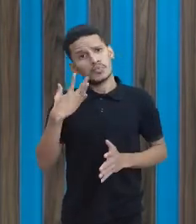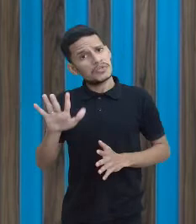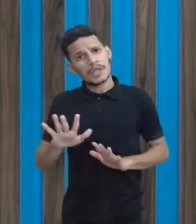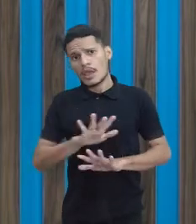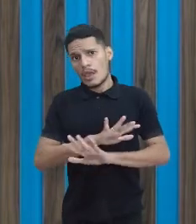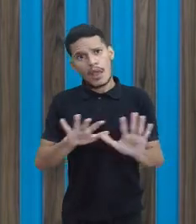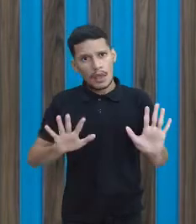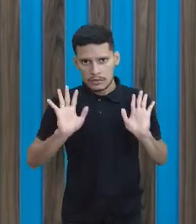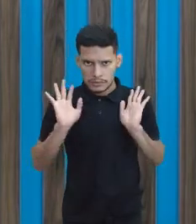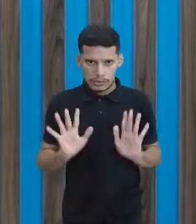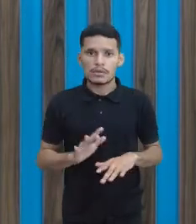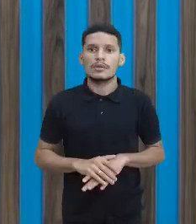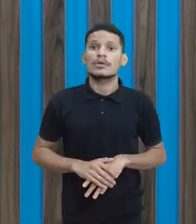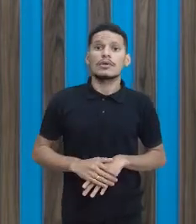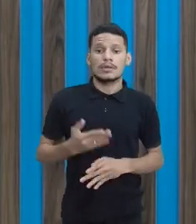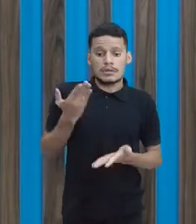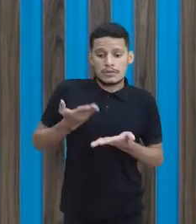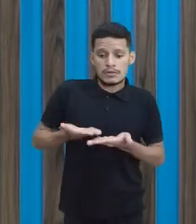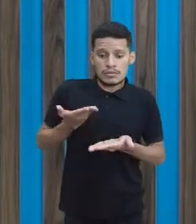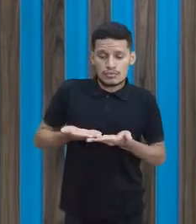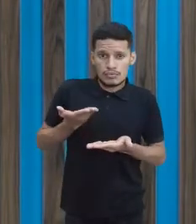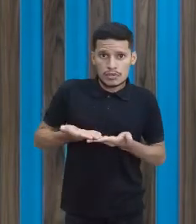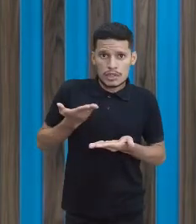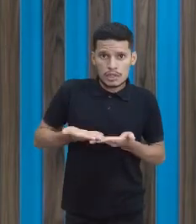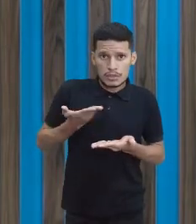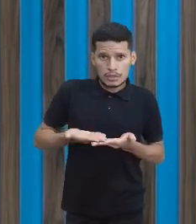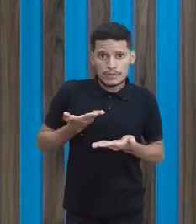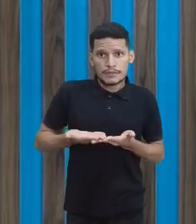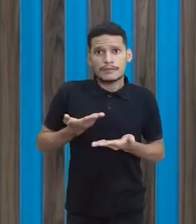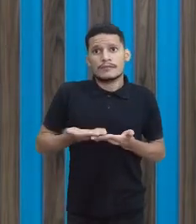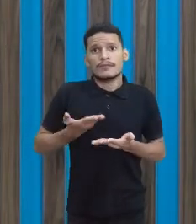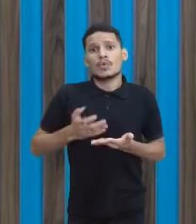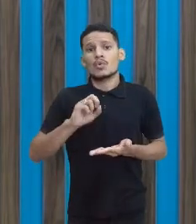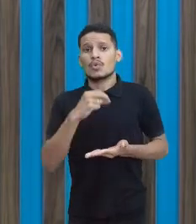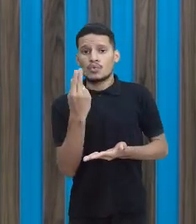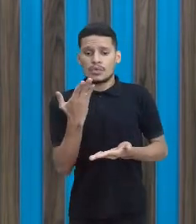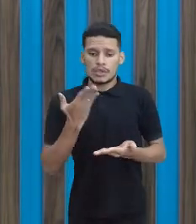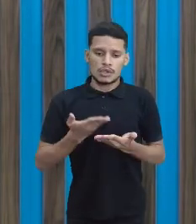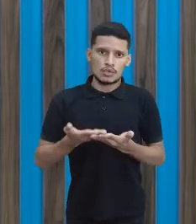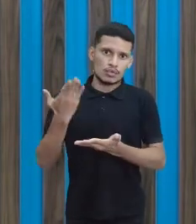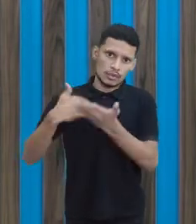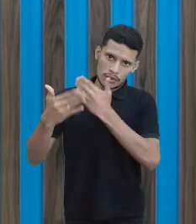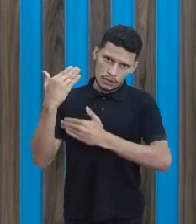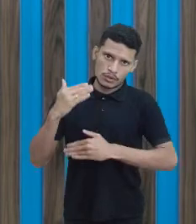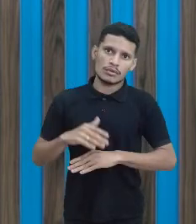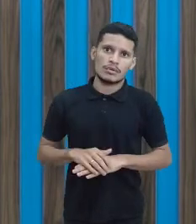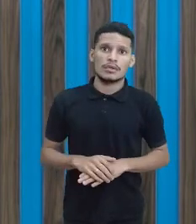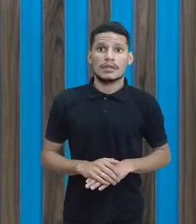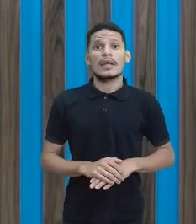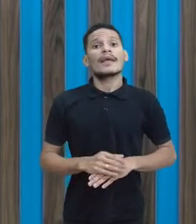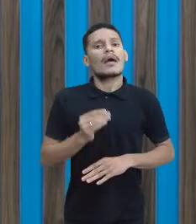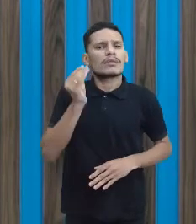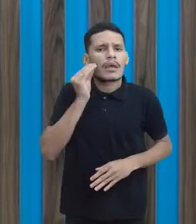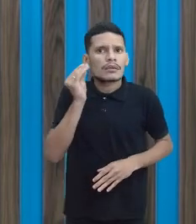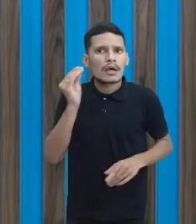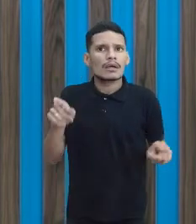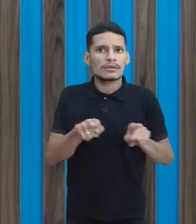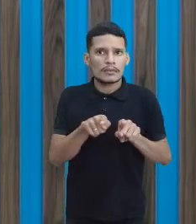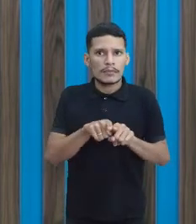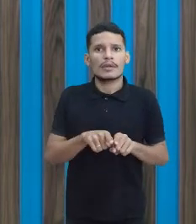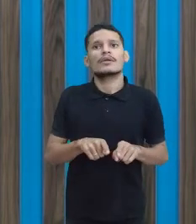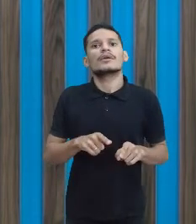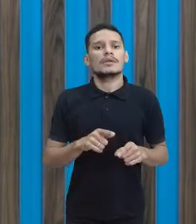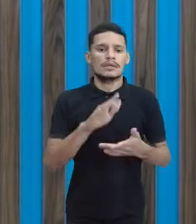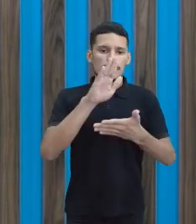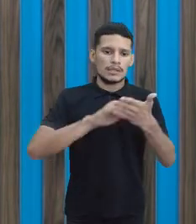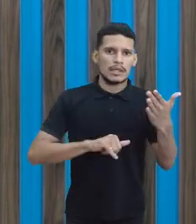seguindo. Estudar, estuda, estudou. Mesma coisa do verbo tentar. Try, tá?